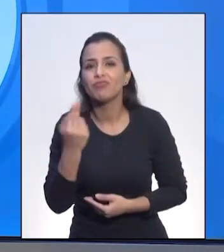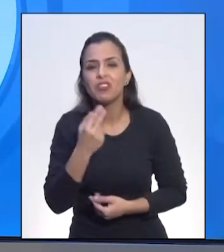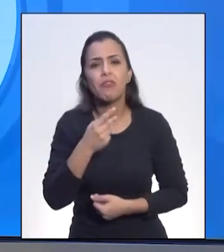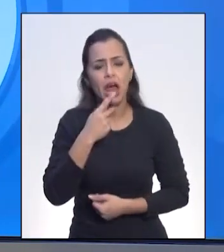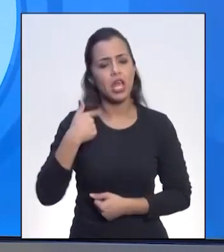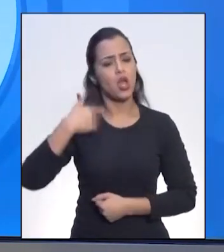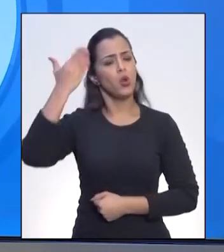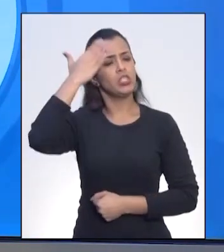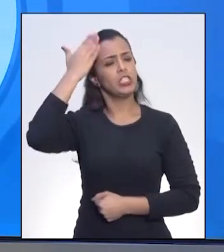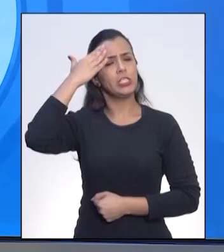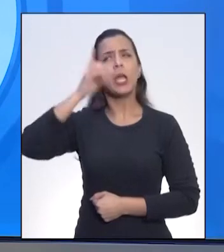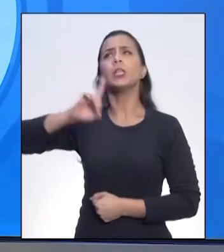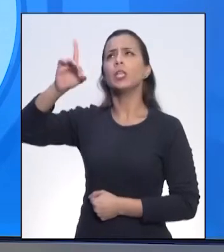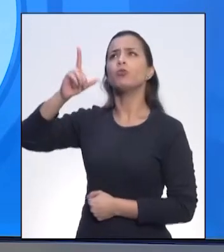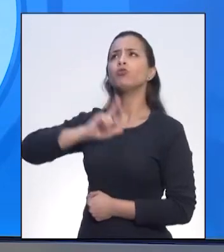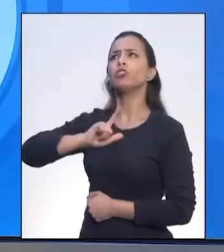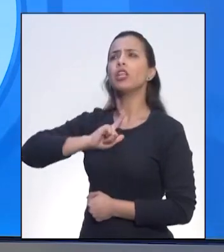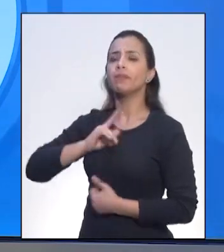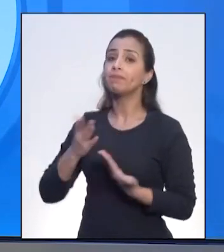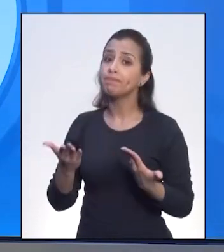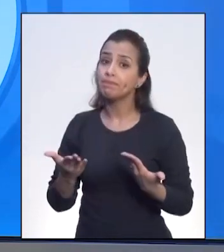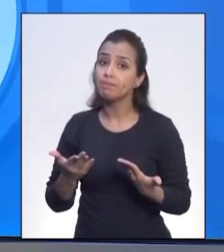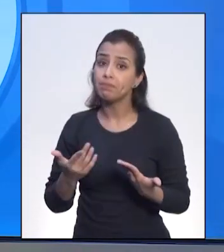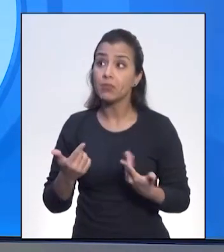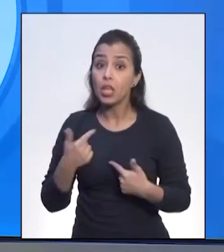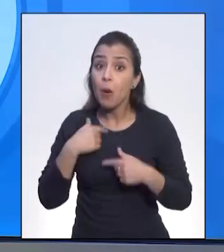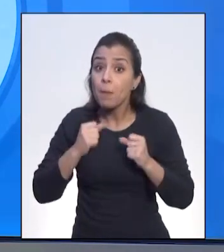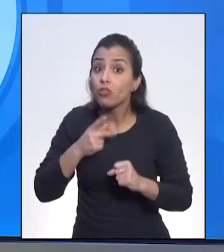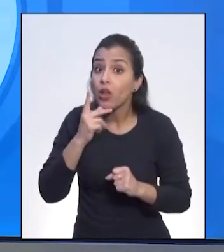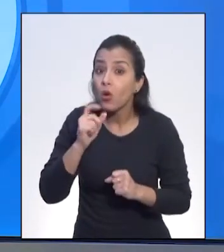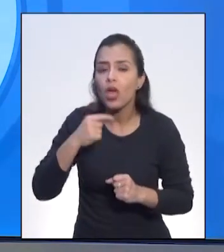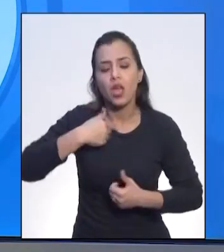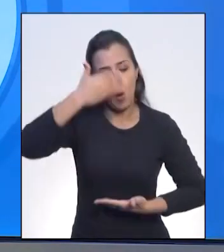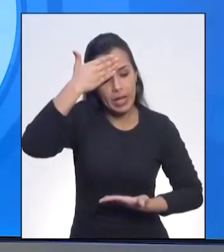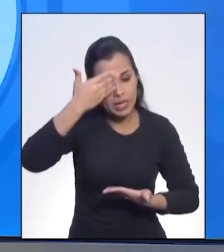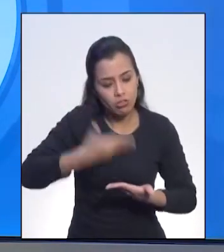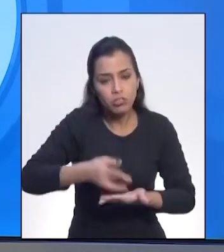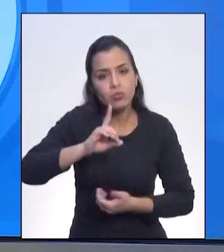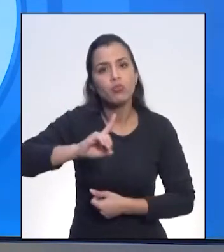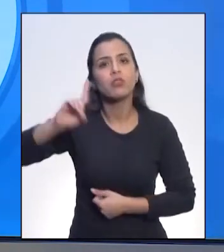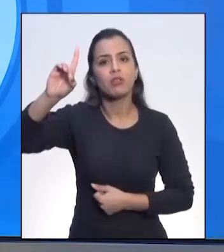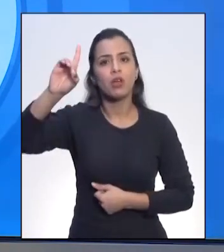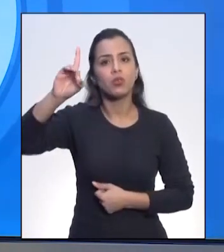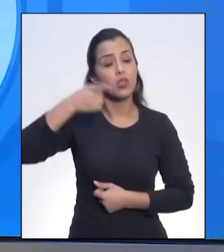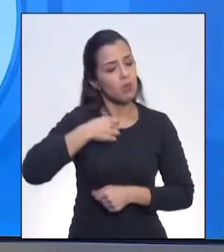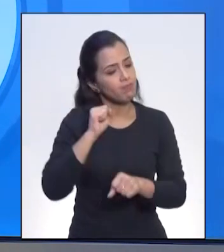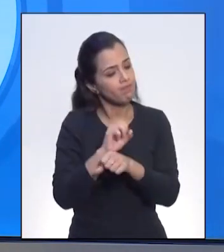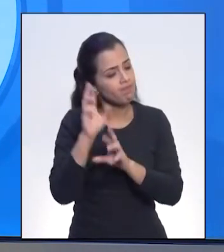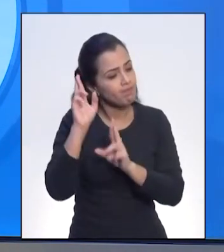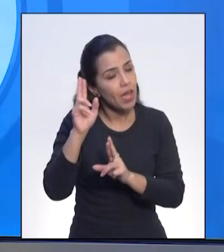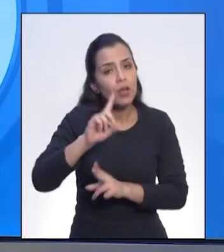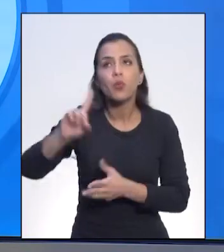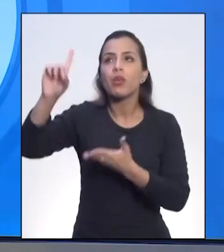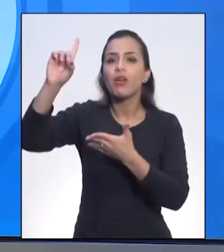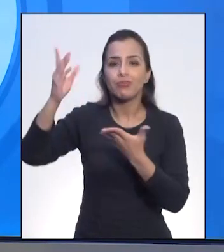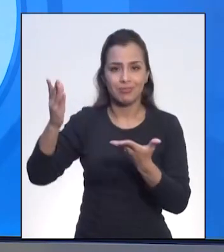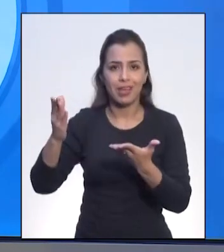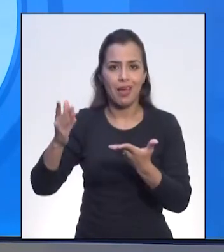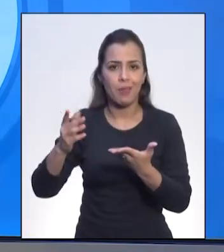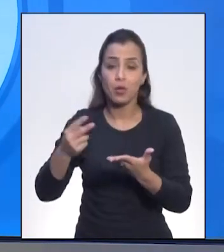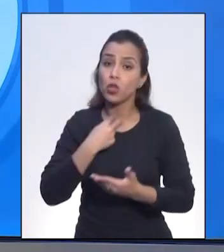eu posso falar que eu acredito, que eu espero, mas que eu sei, eu não posso. Uma segunda ideia importante com relação à